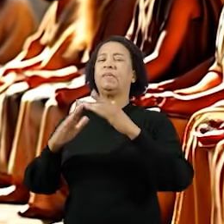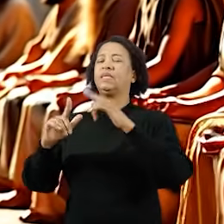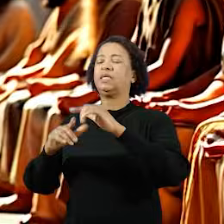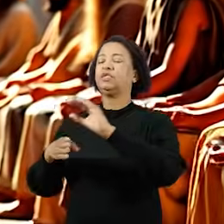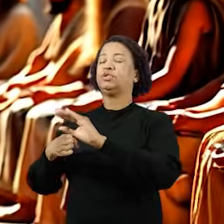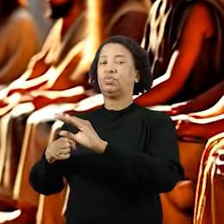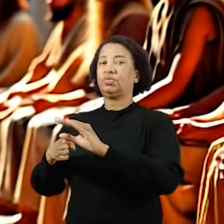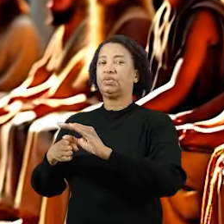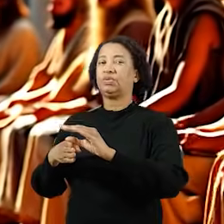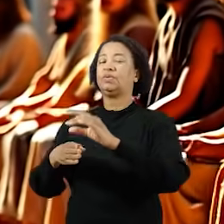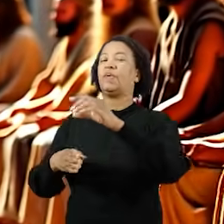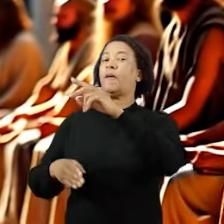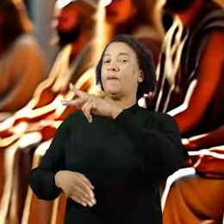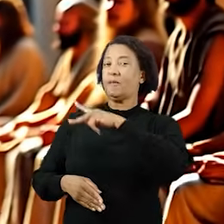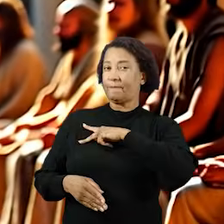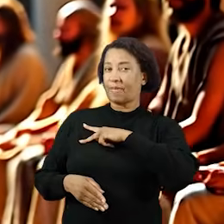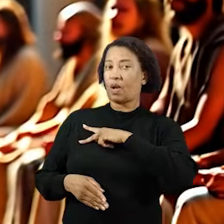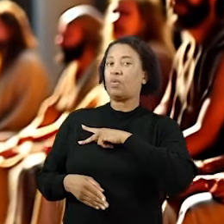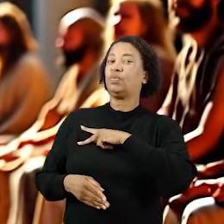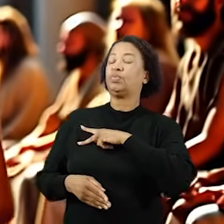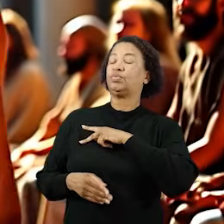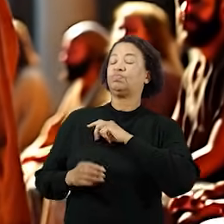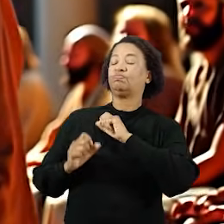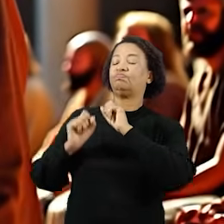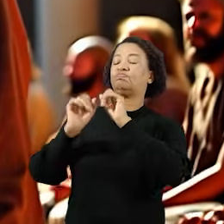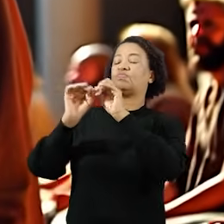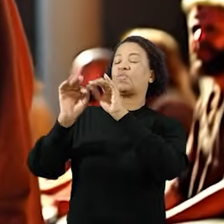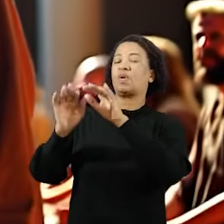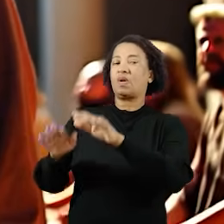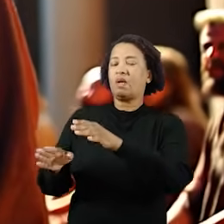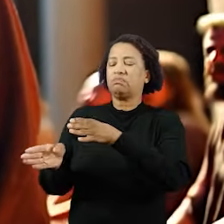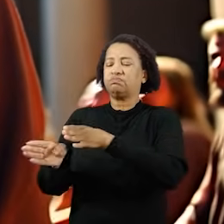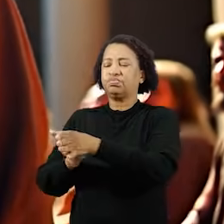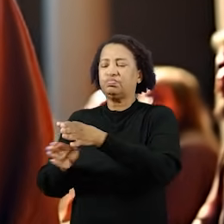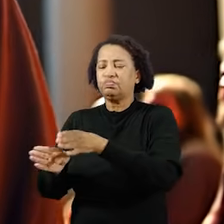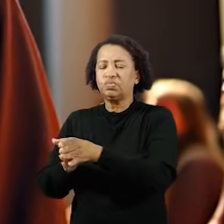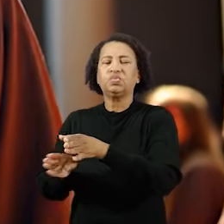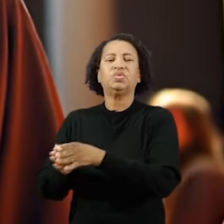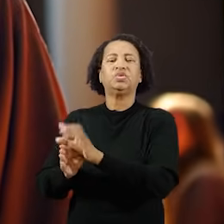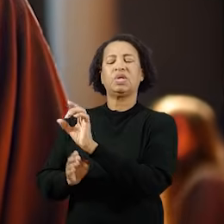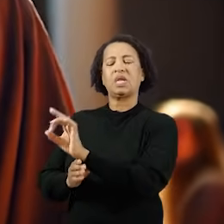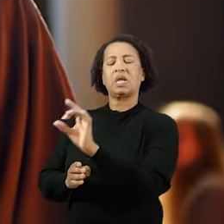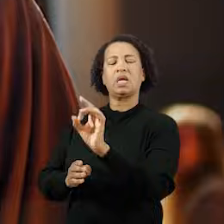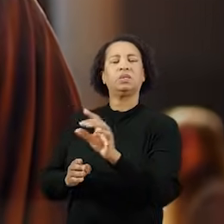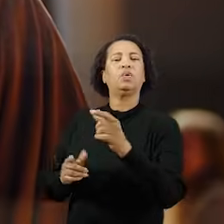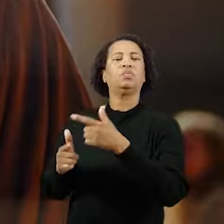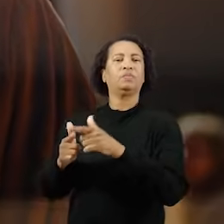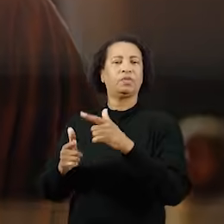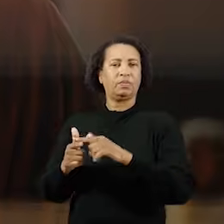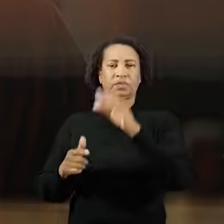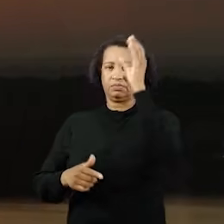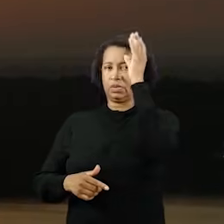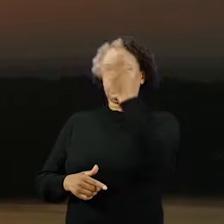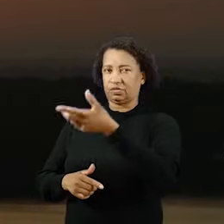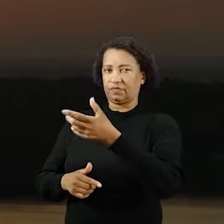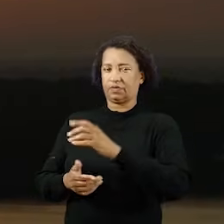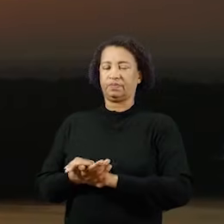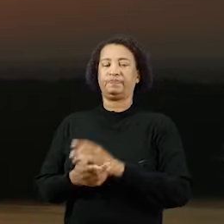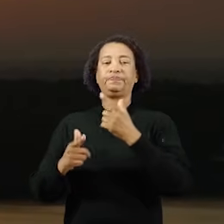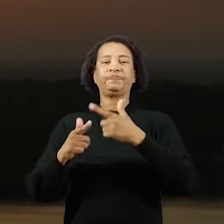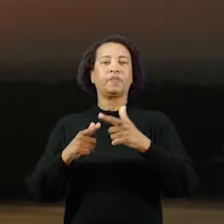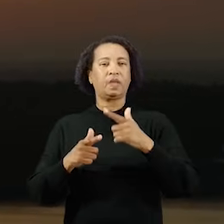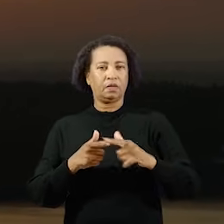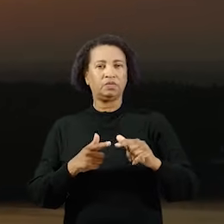passou e porque Paulo, inspirado pelo Espírito Santo, derramou seu coração e deixou conselhos sobre cada um deles. Em essência,